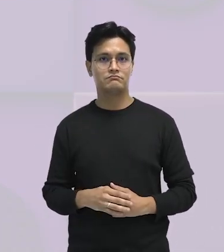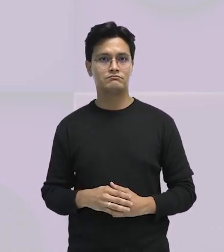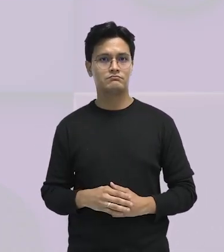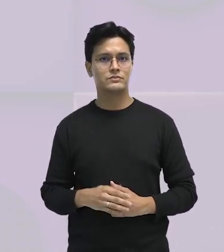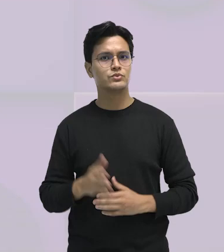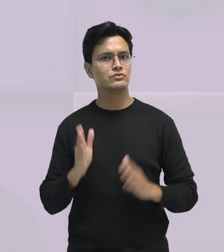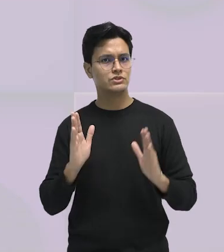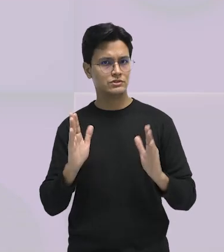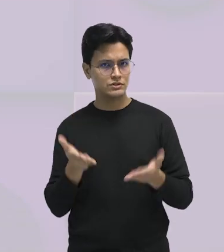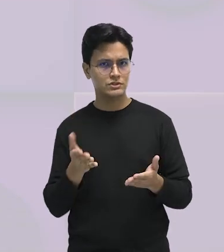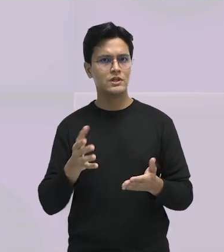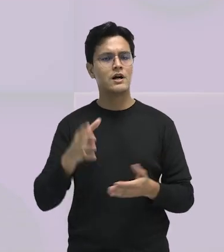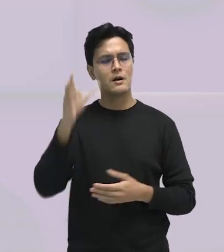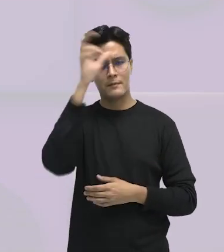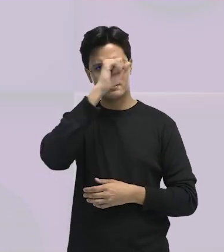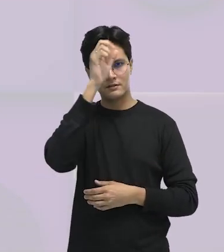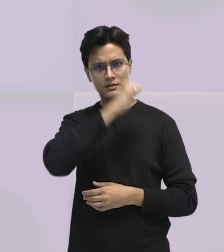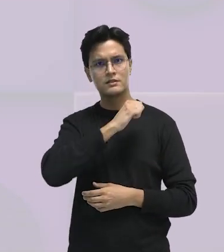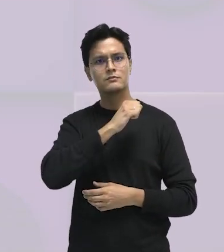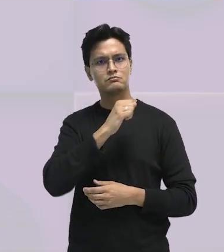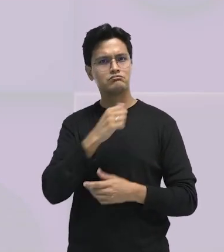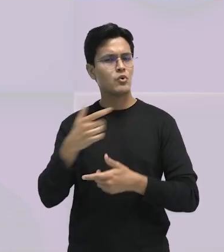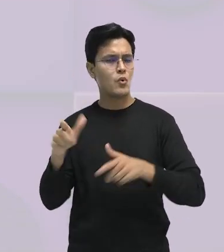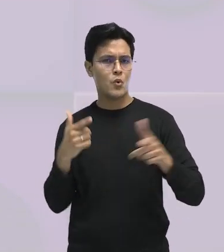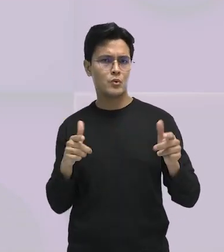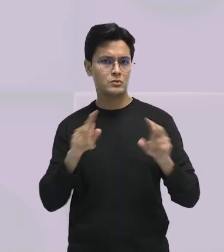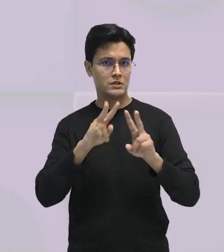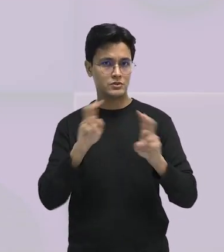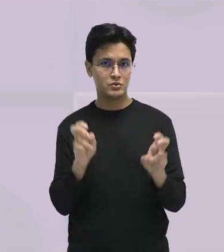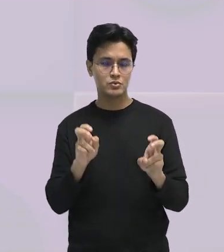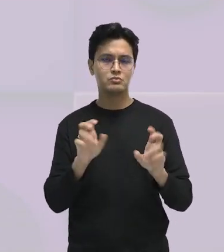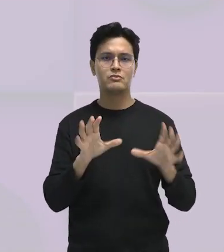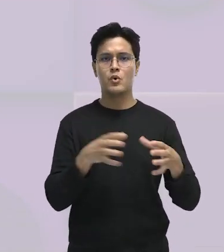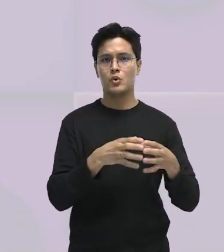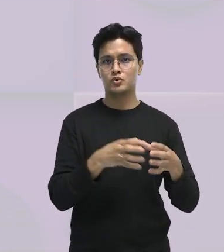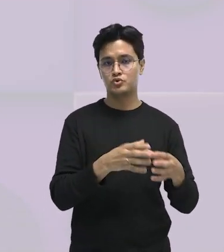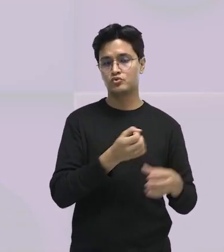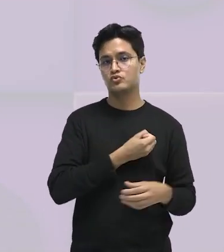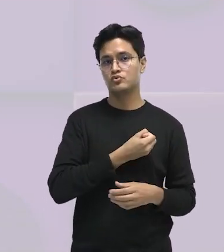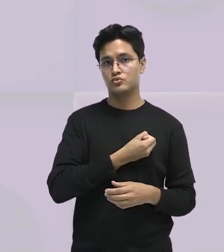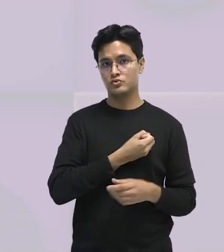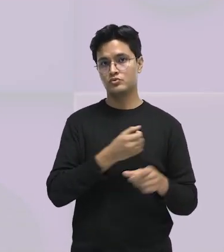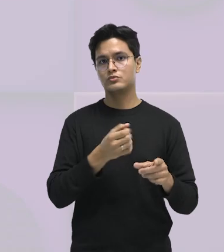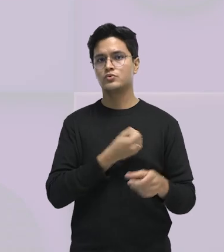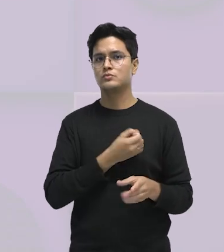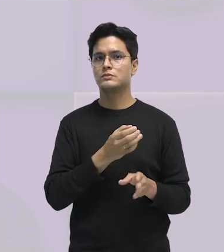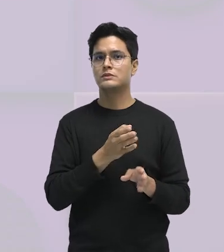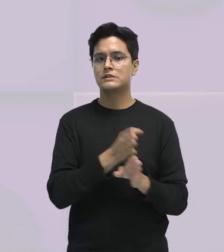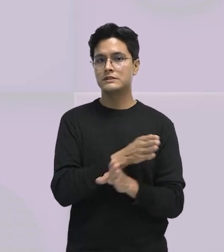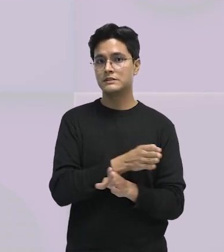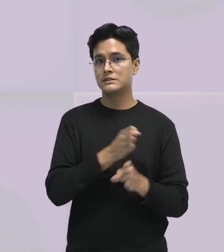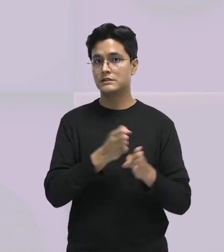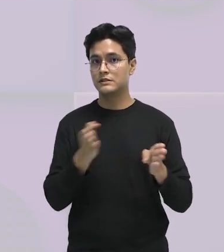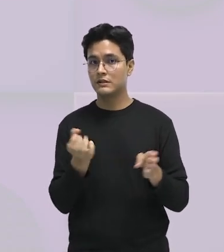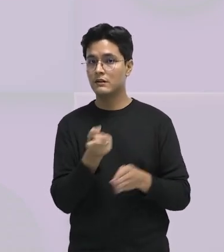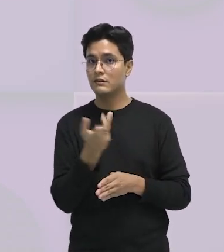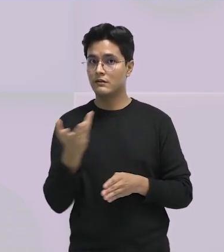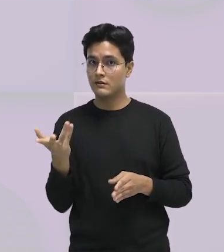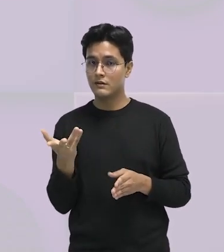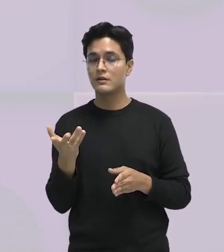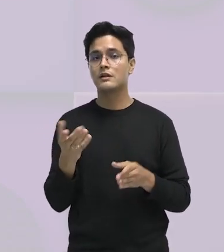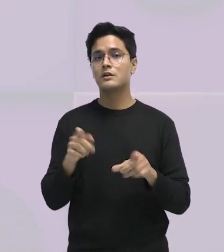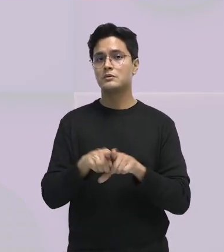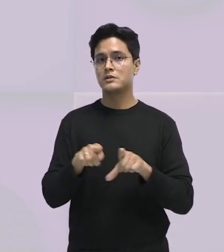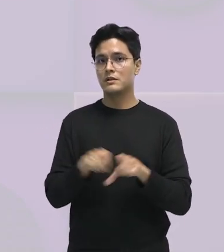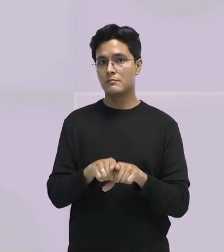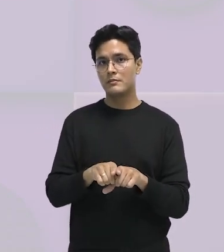unidade, adquirimos várias habilidades, trabalhamos os conjuntos numéricos, o conjunto dos números inteiros principalmente, fizemos